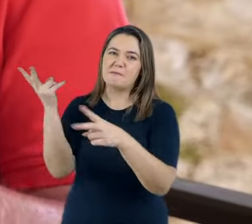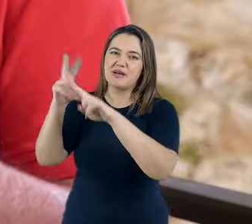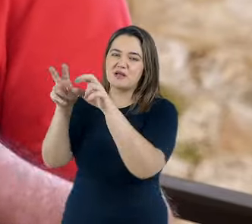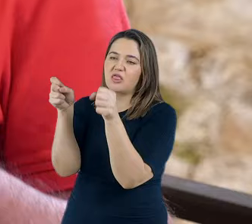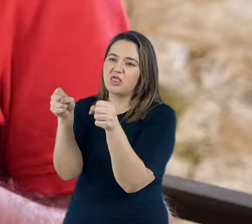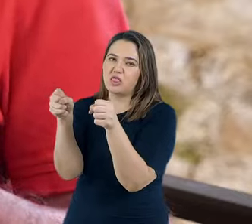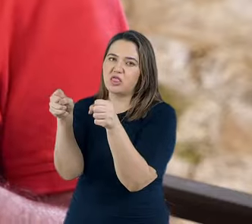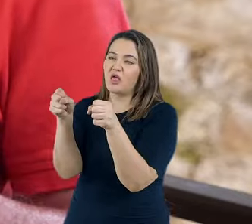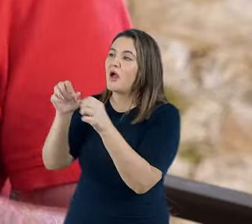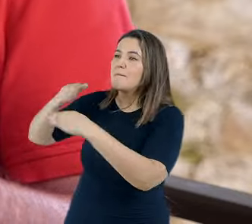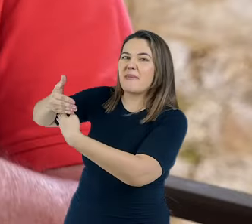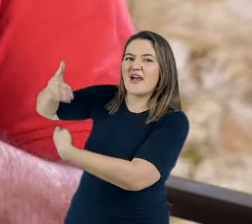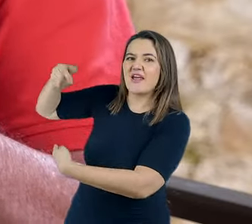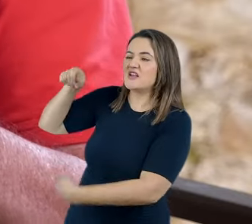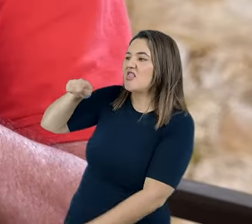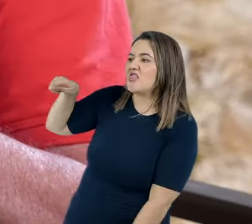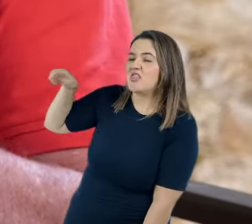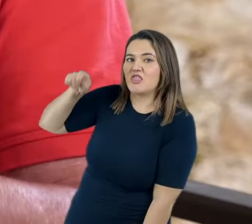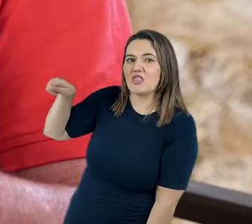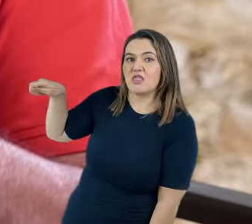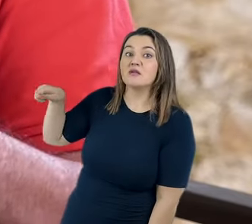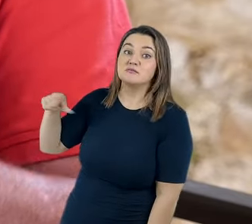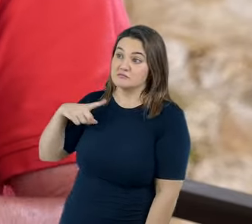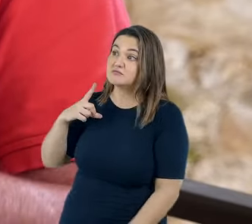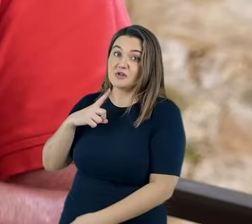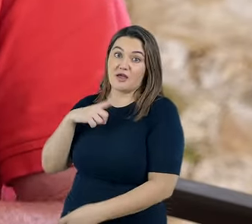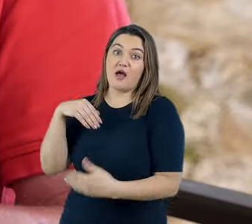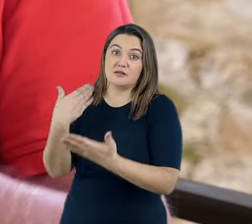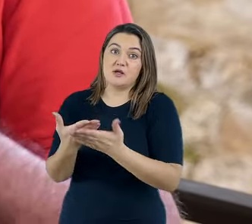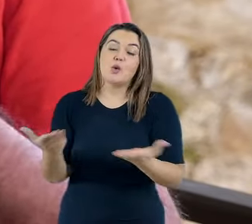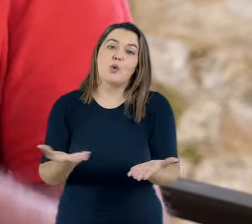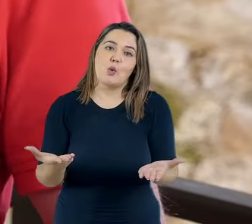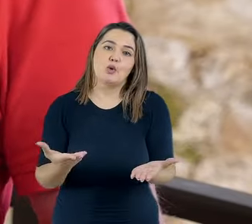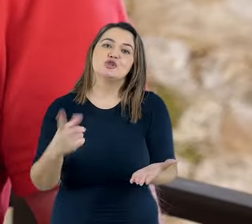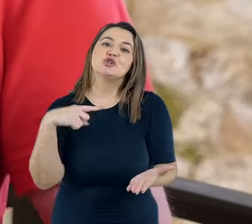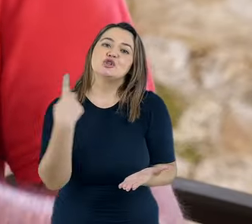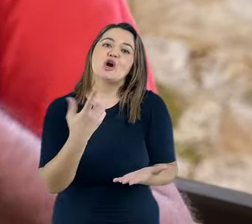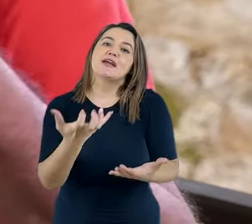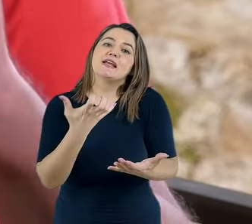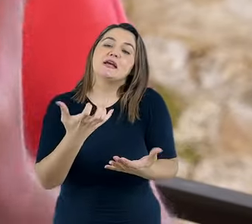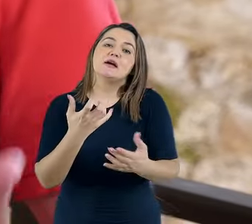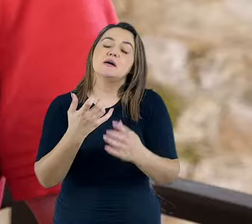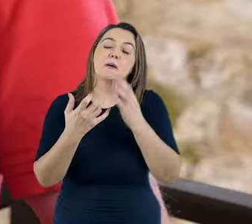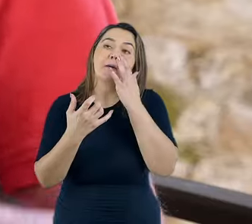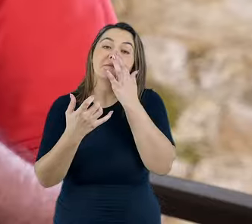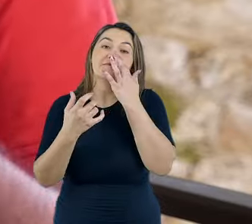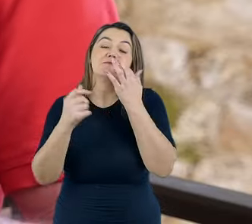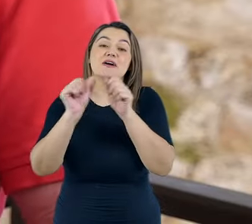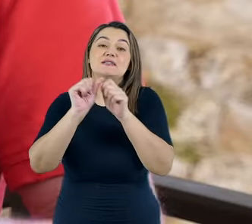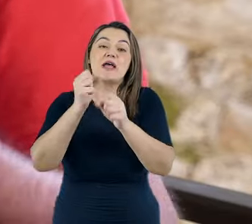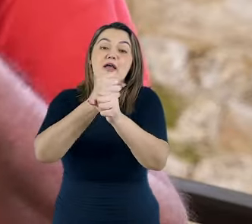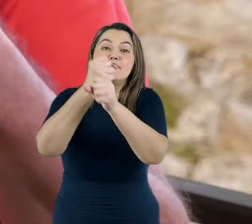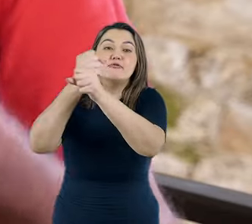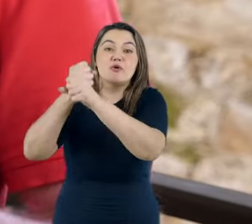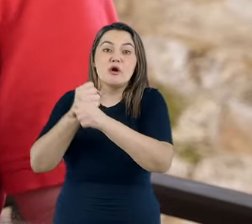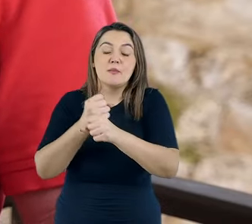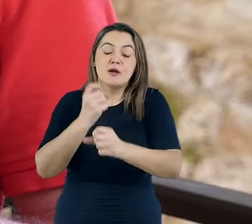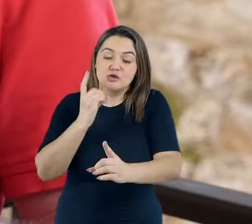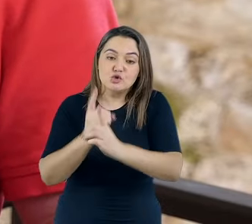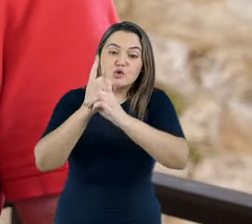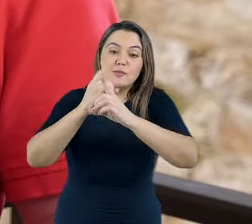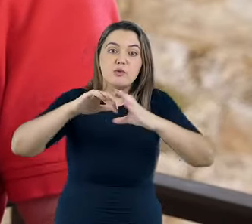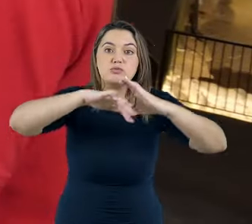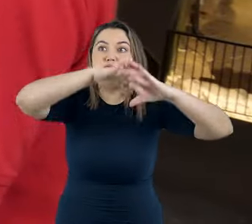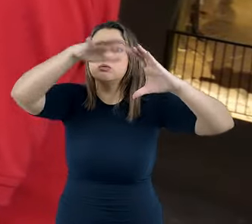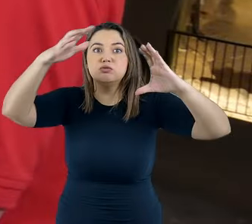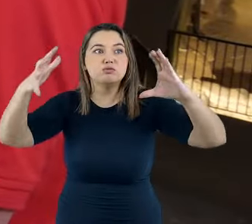É uma coisa fascinante. E como foi descoberto esse lugar? Por acaso, queriam fazer uma reforma, uma obra, e descobriram